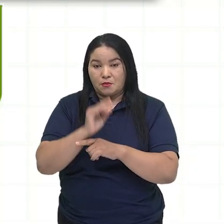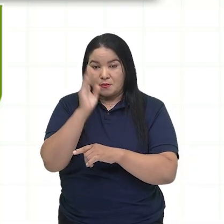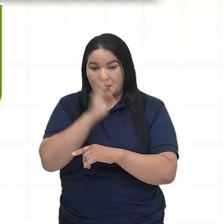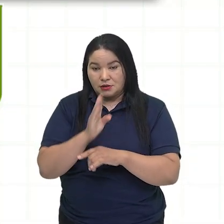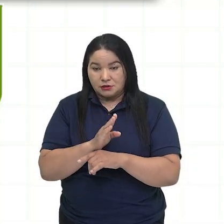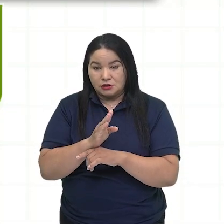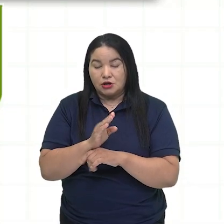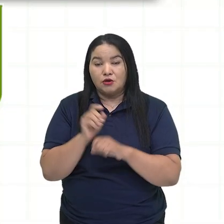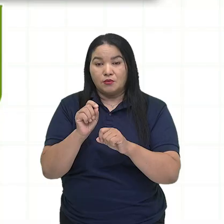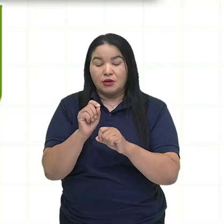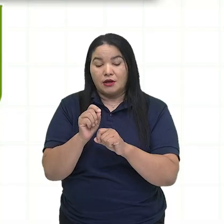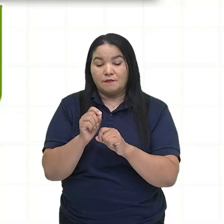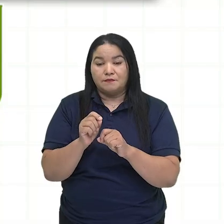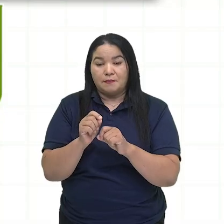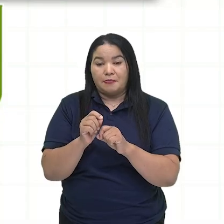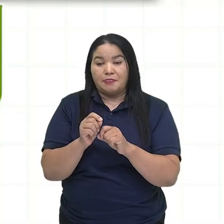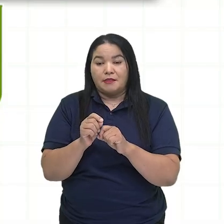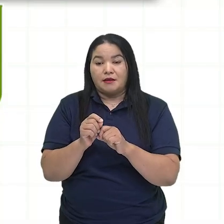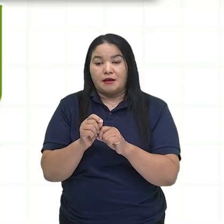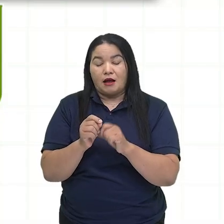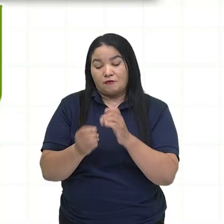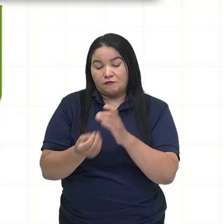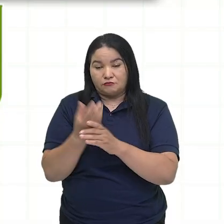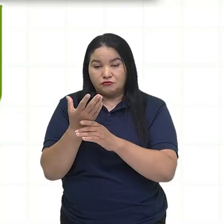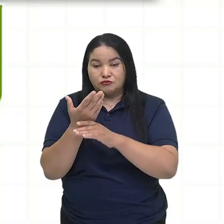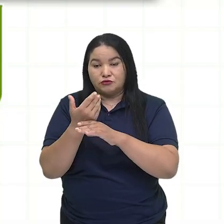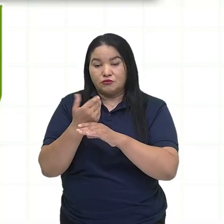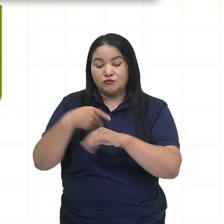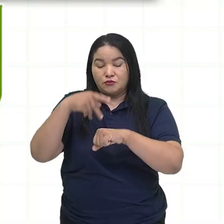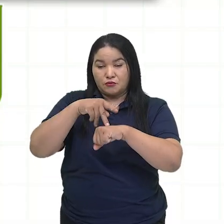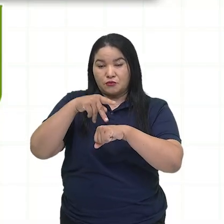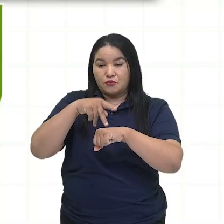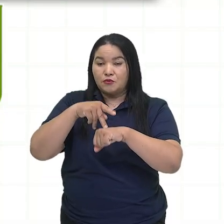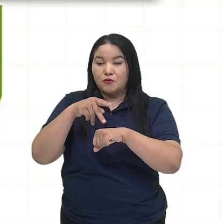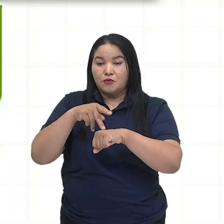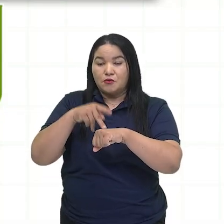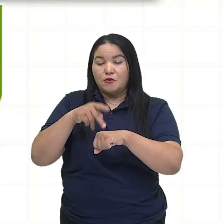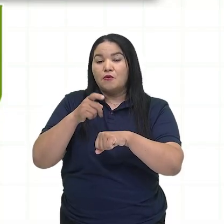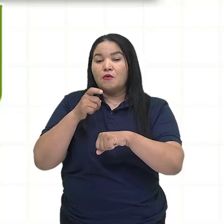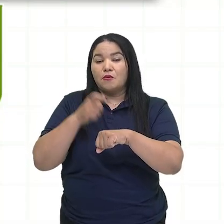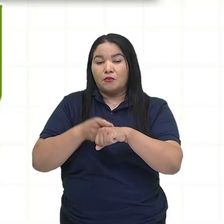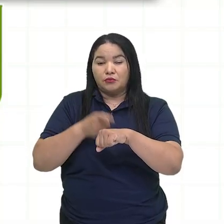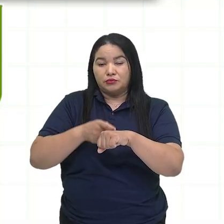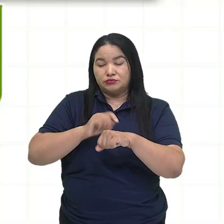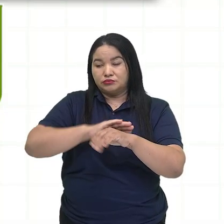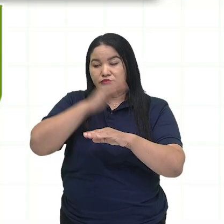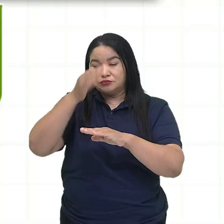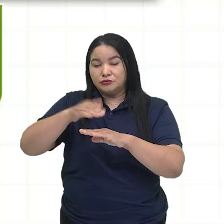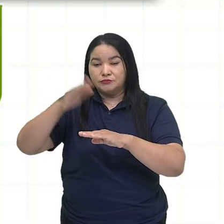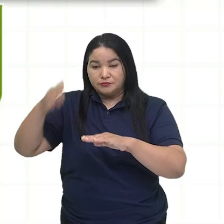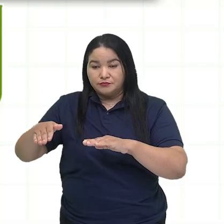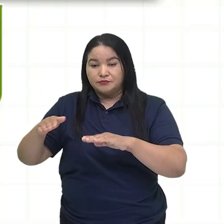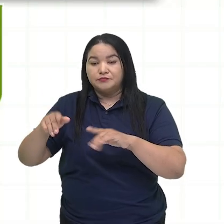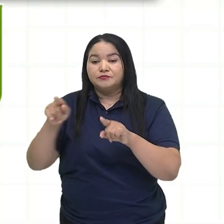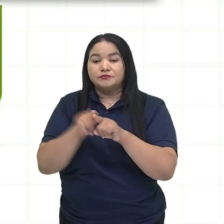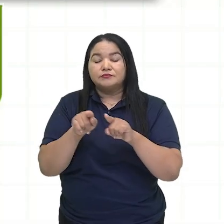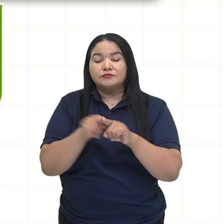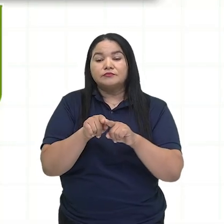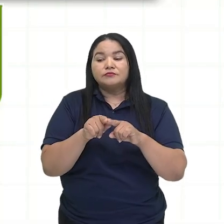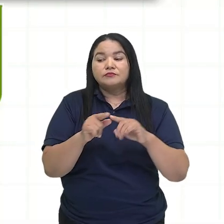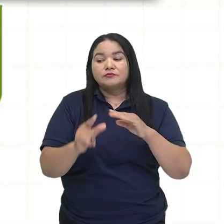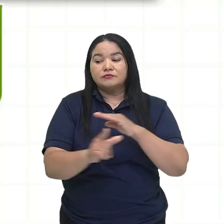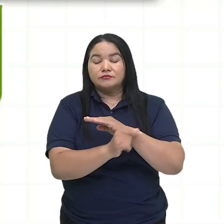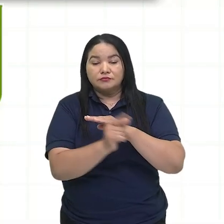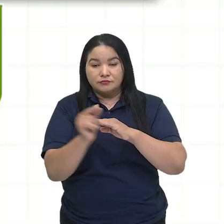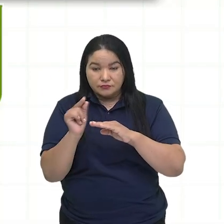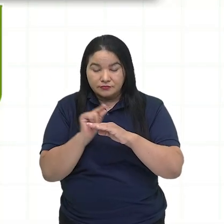são formação de rochas cristalinas, o escudo guianense, né, que forma